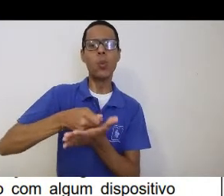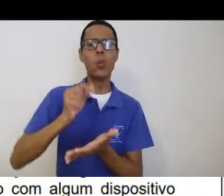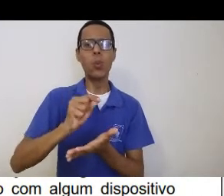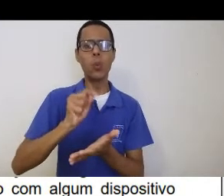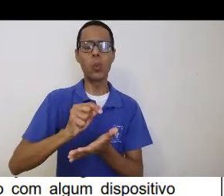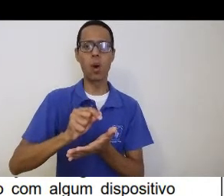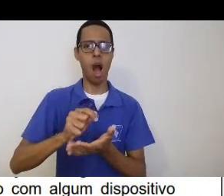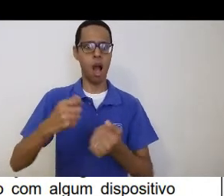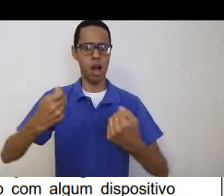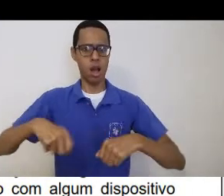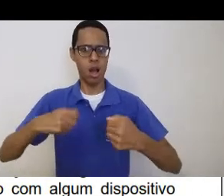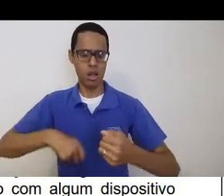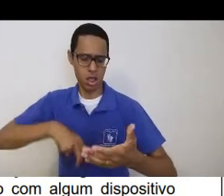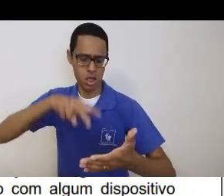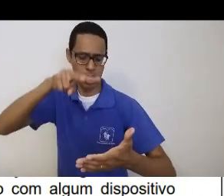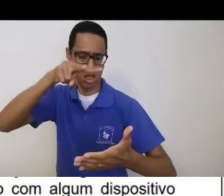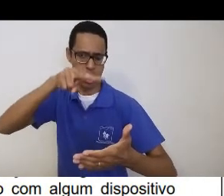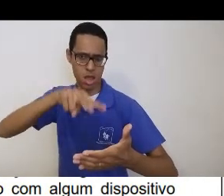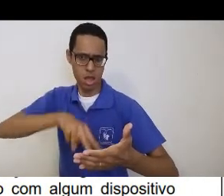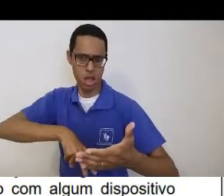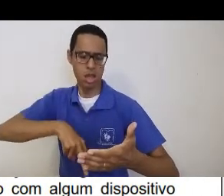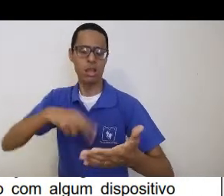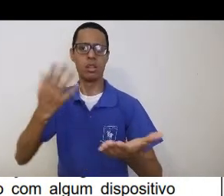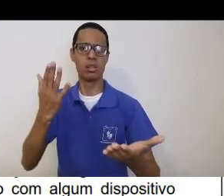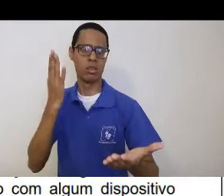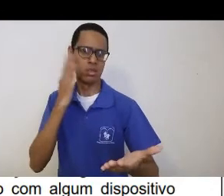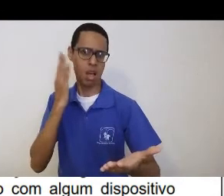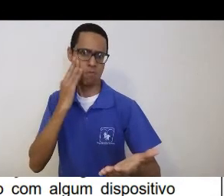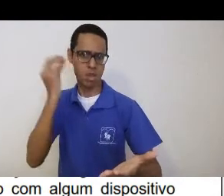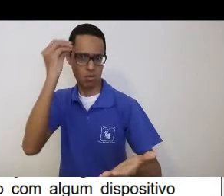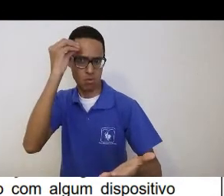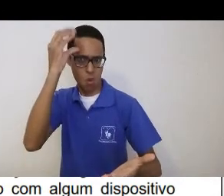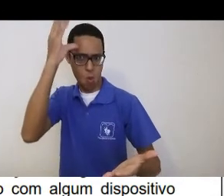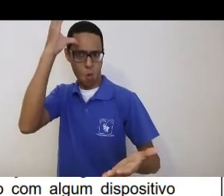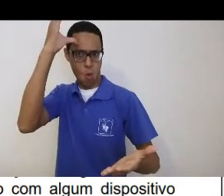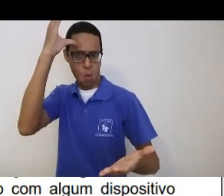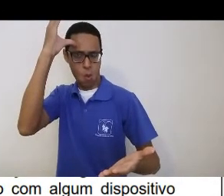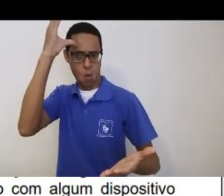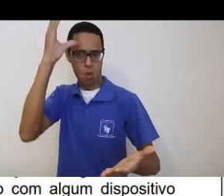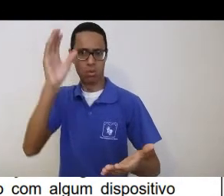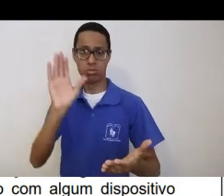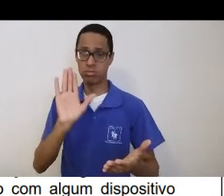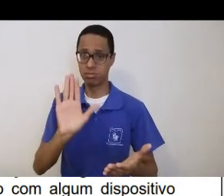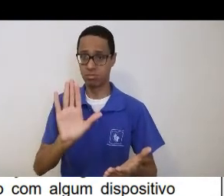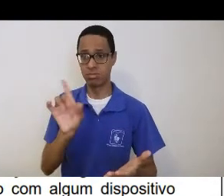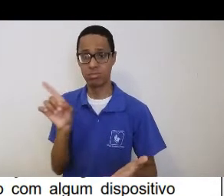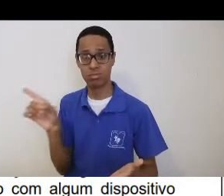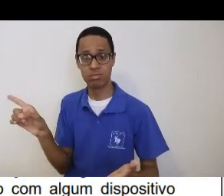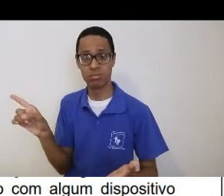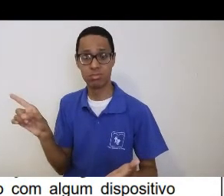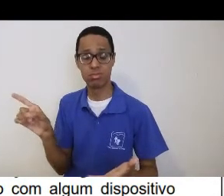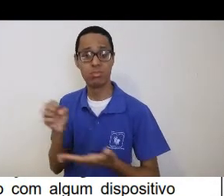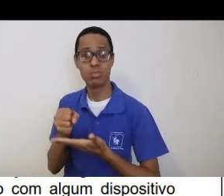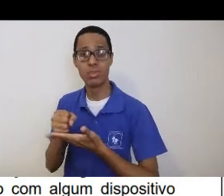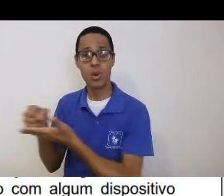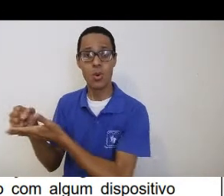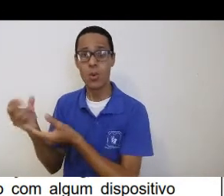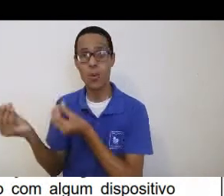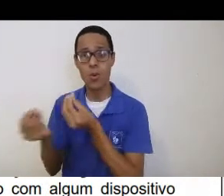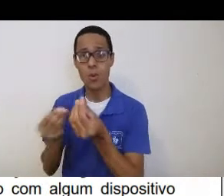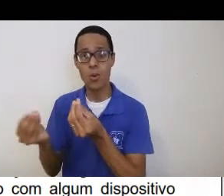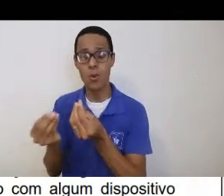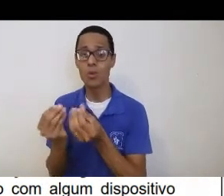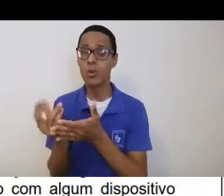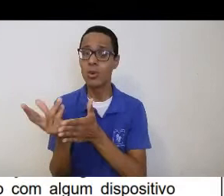uma sociedade letrada, que tem que saber, né, tem que saber muito, nós consideramos que a disponibilidade dos